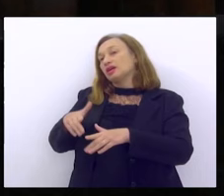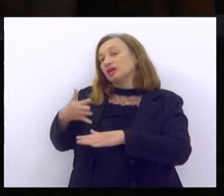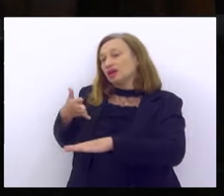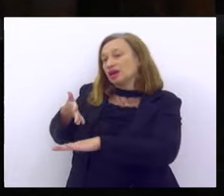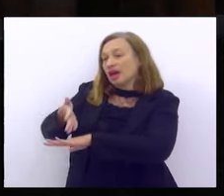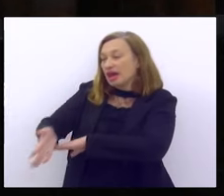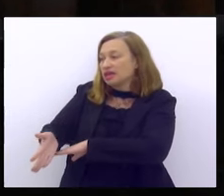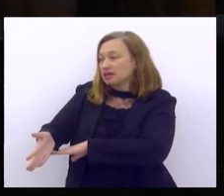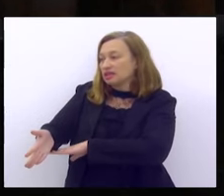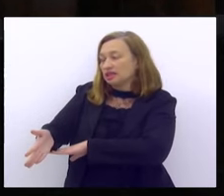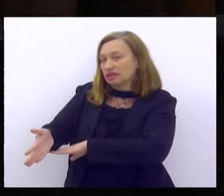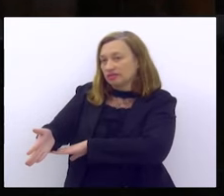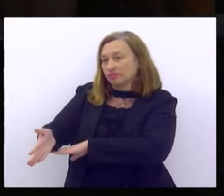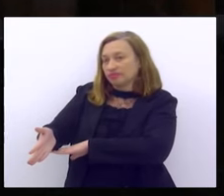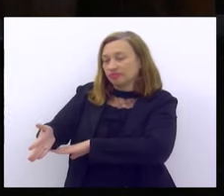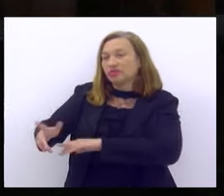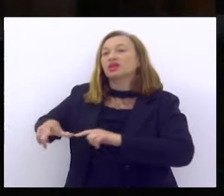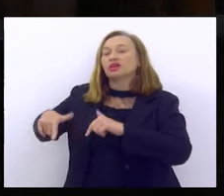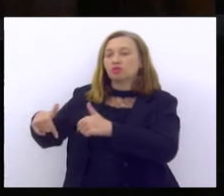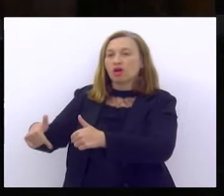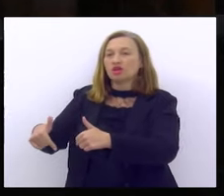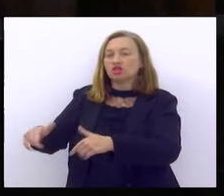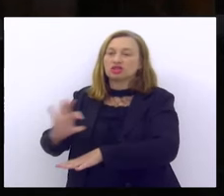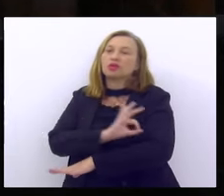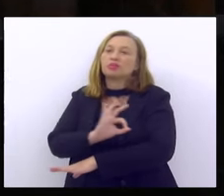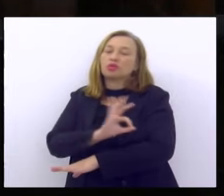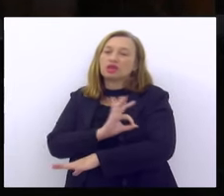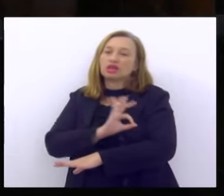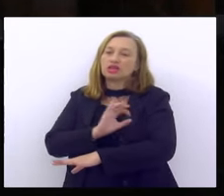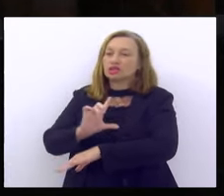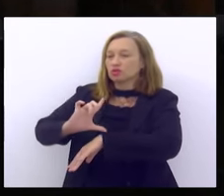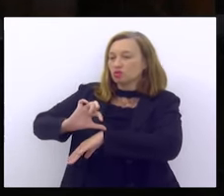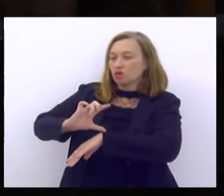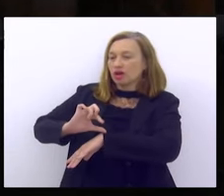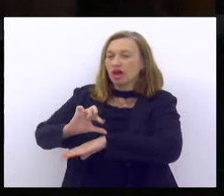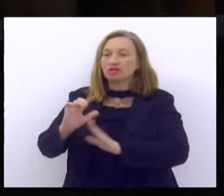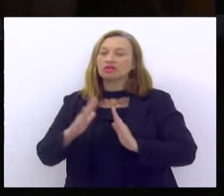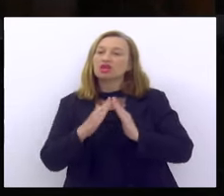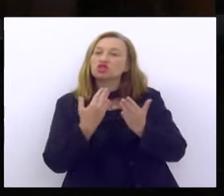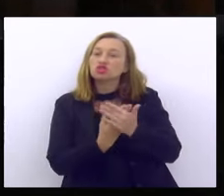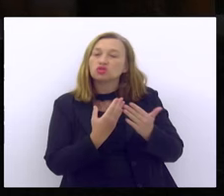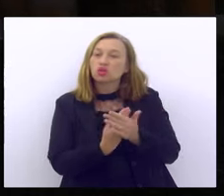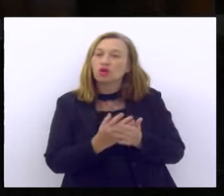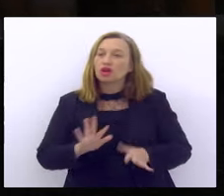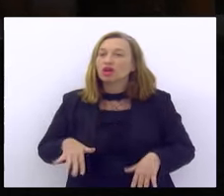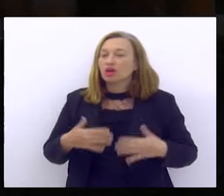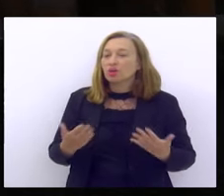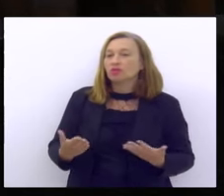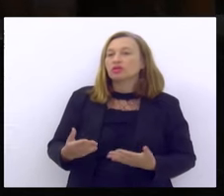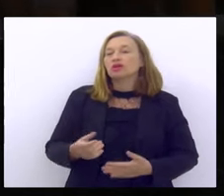sendo esculachado? Então, venho aqui subir nessa tribuna, porque, enquanto presidenta da